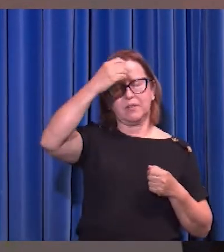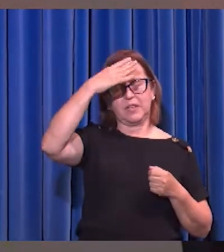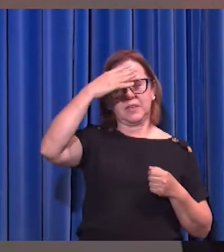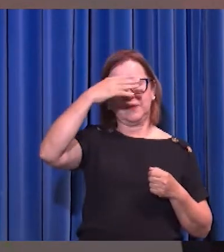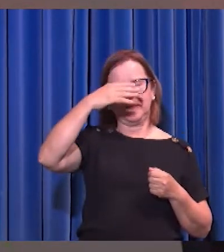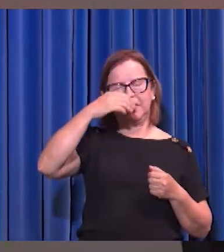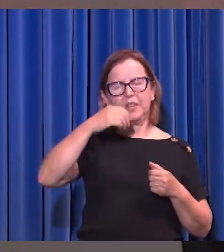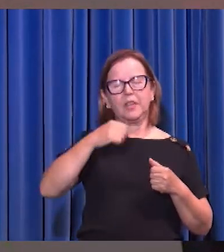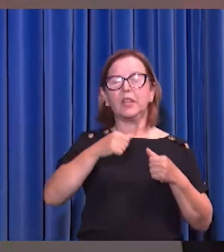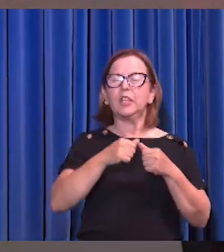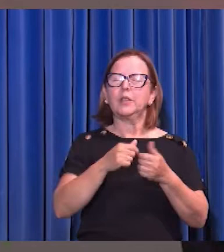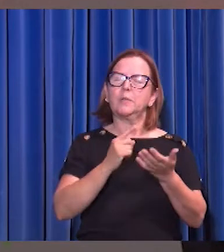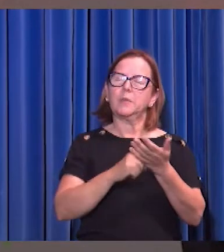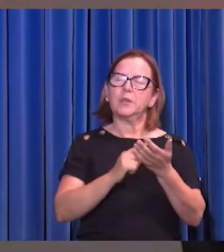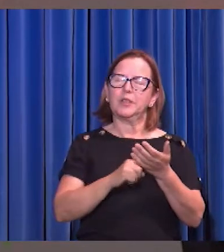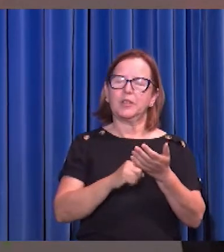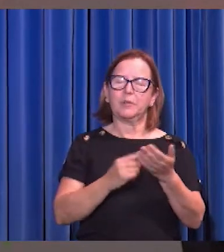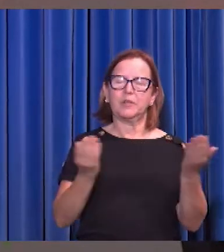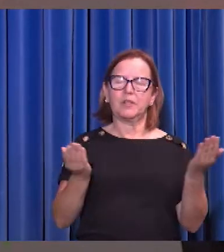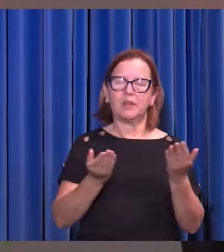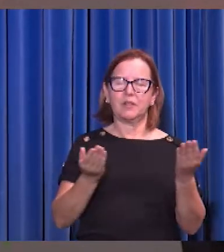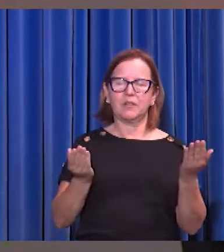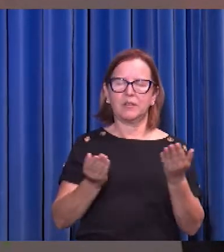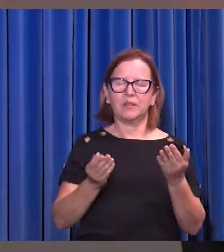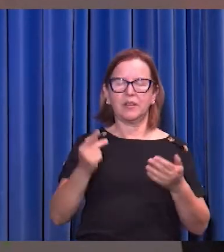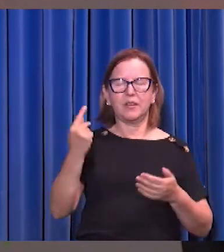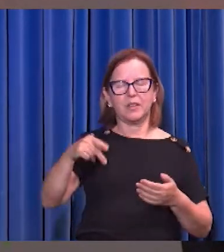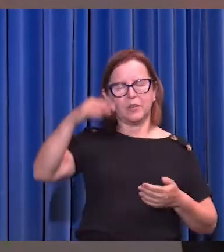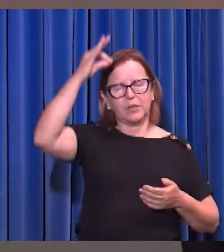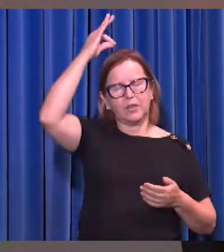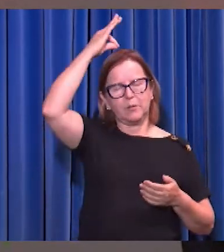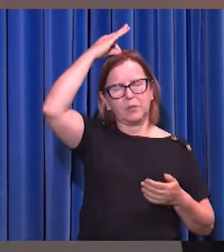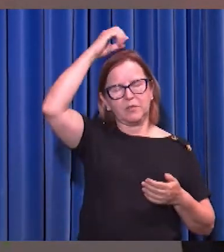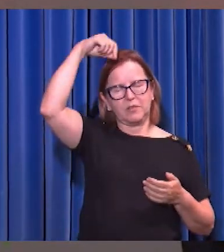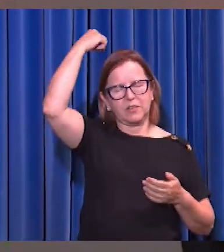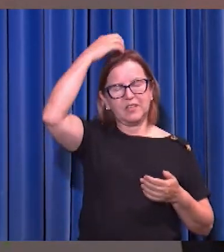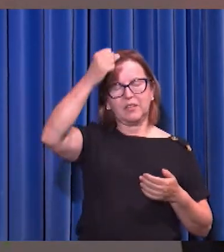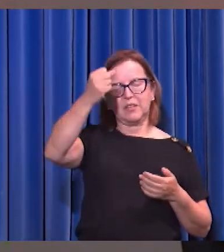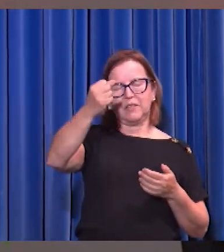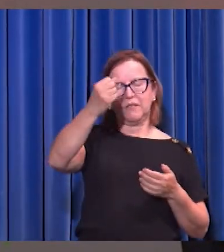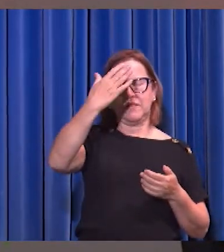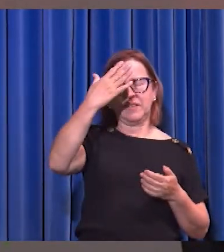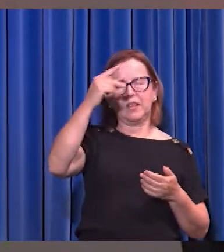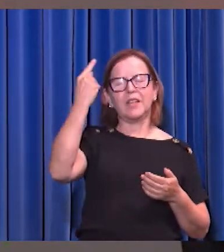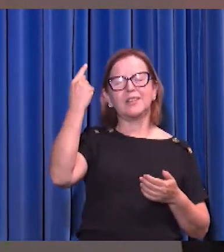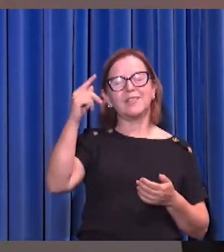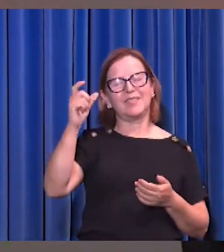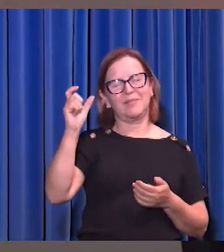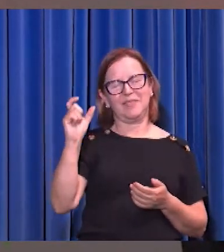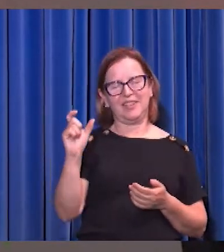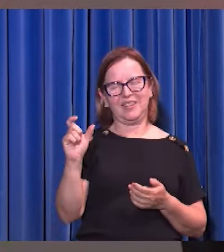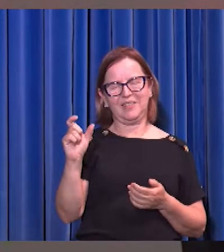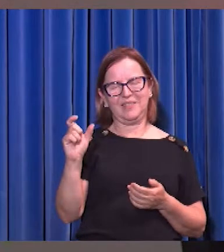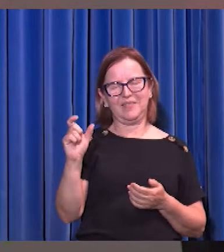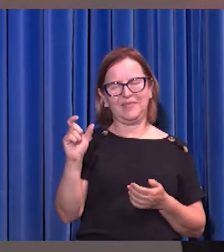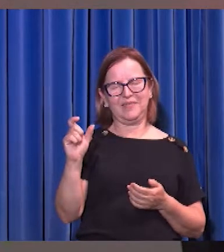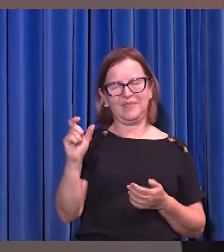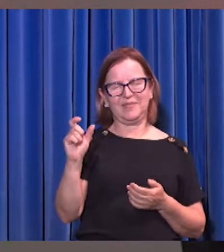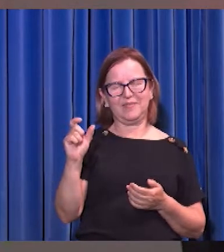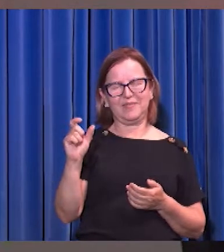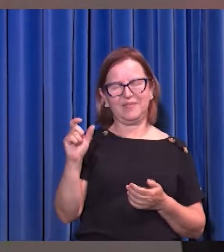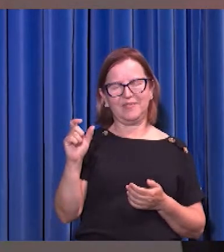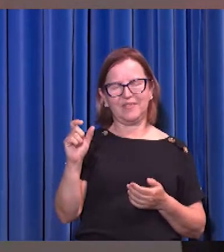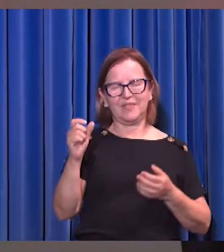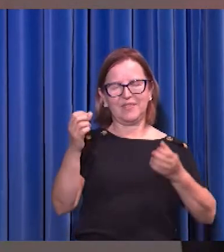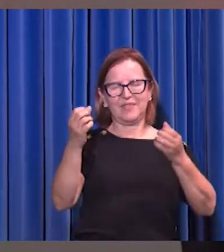nós te pedimos neste momento. Que o teu Espírito revele a tua palavra, ilumine os olhos